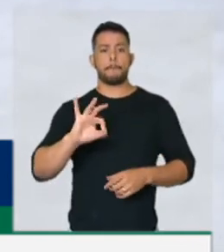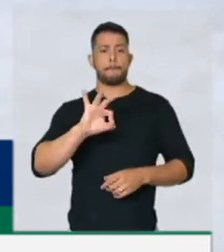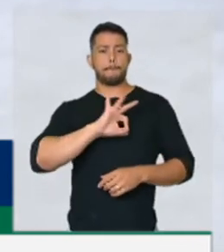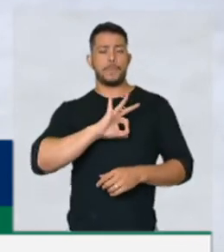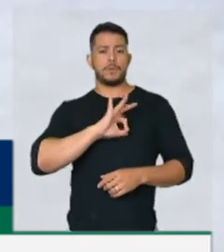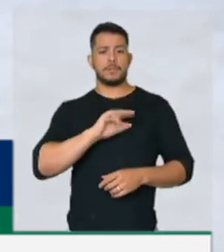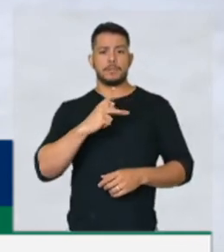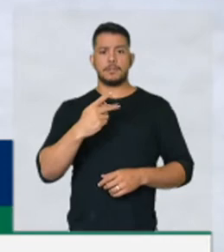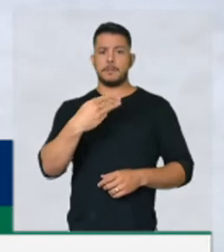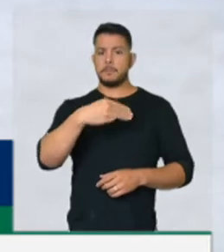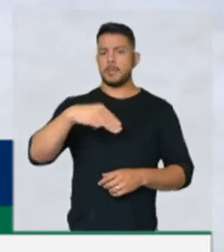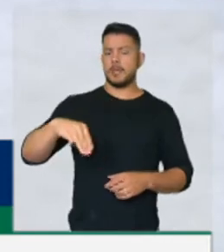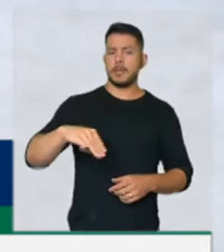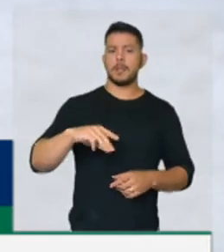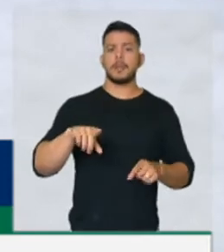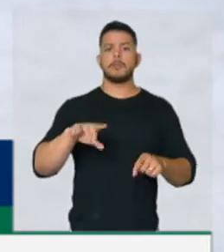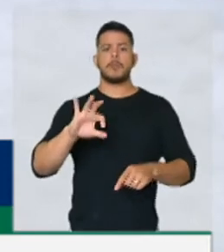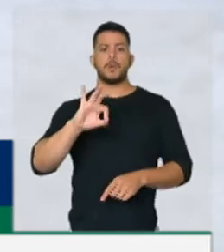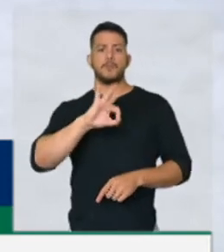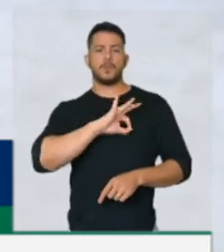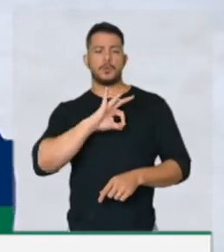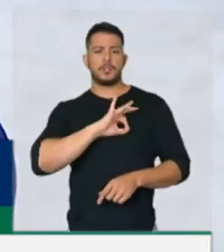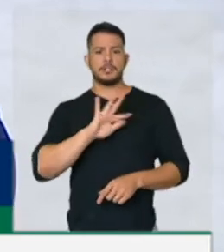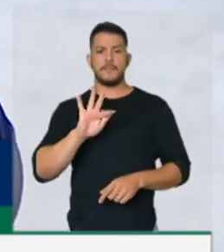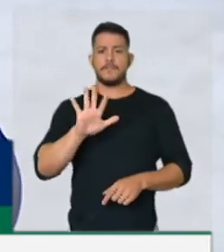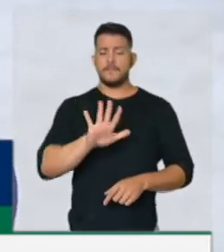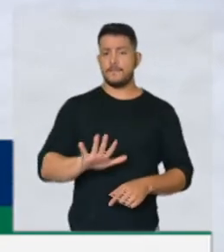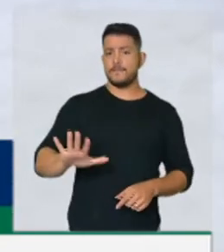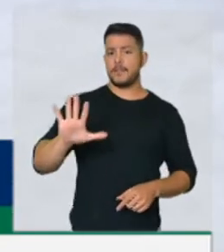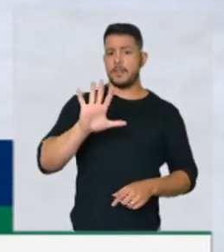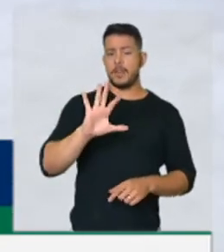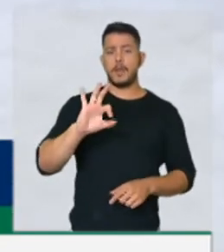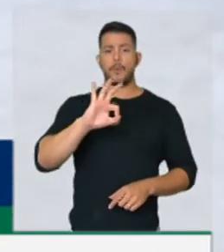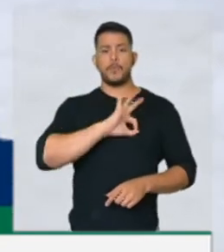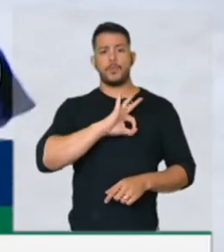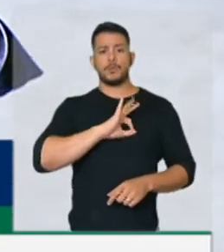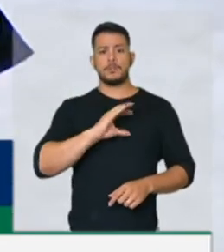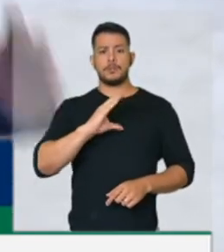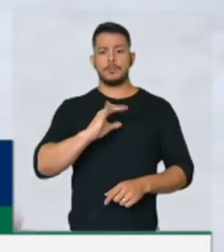Federal, Polícia Civil e Polícia...